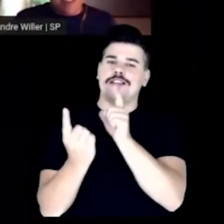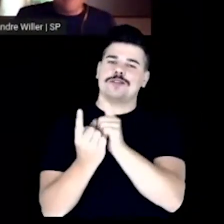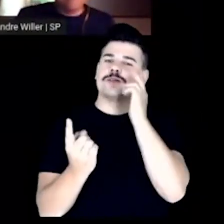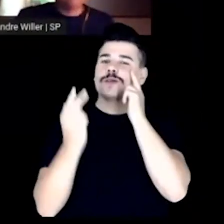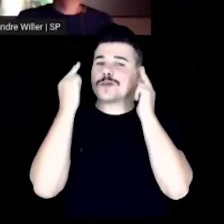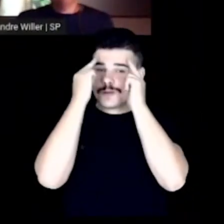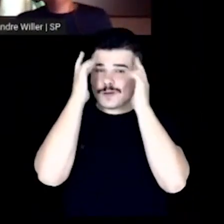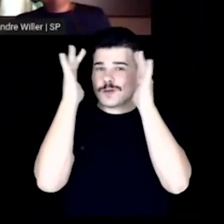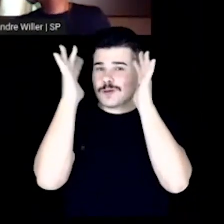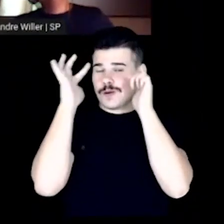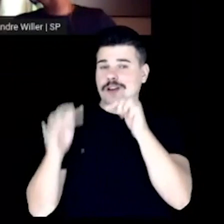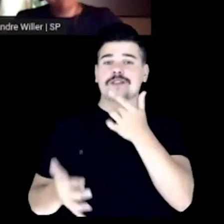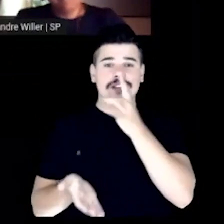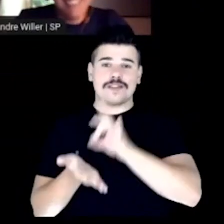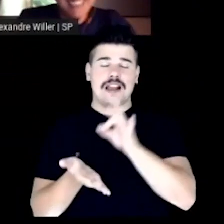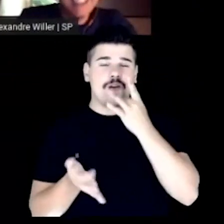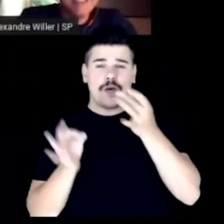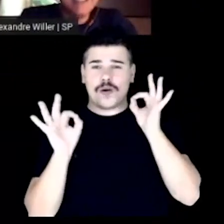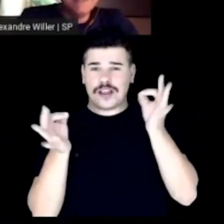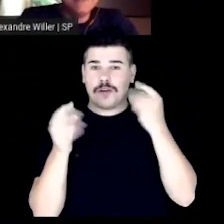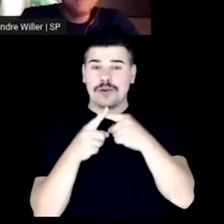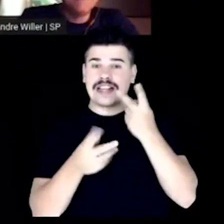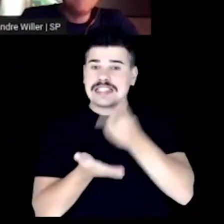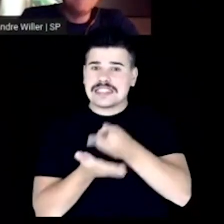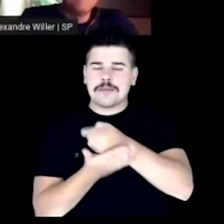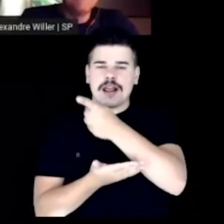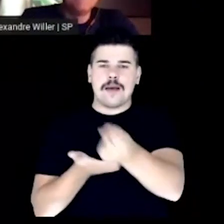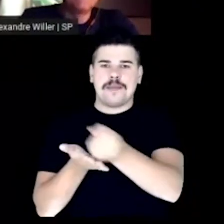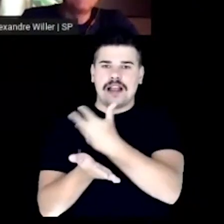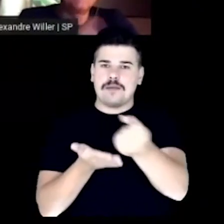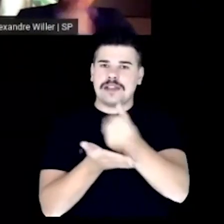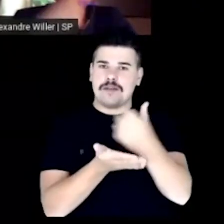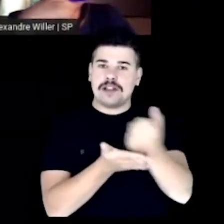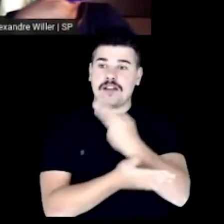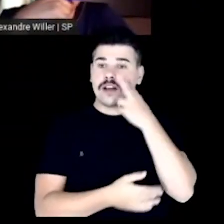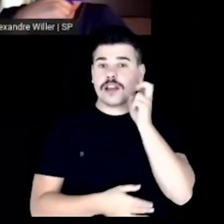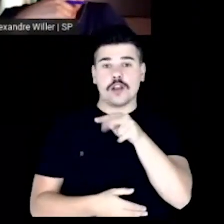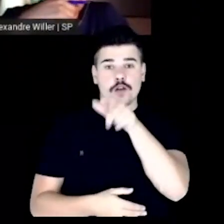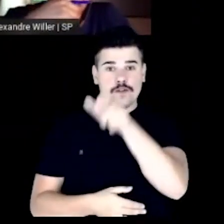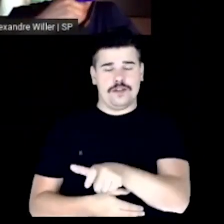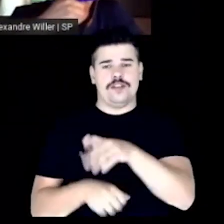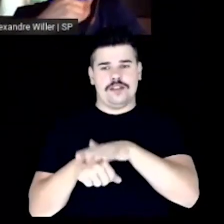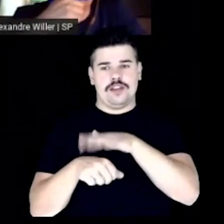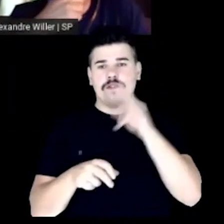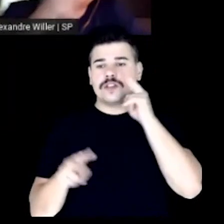Não, o cliente dos sonhos, né? Não, continua mexendo. Não, foi terrível, assim, porque toda vez que ela mandava pronto, né, quando eu